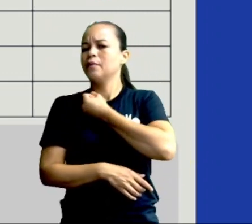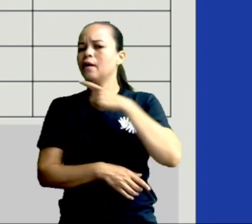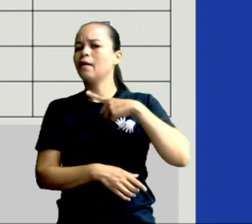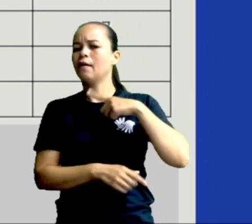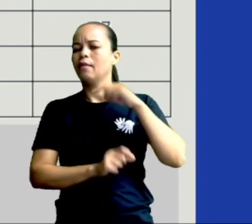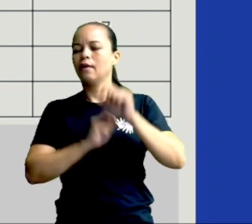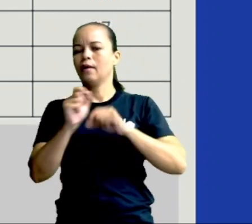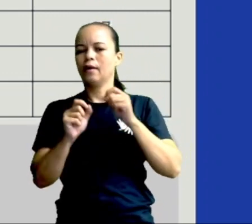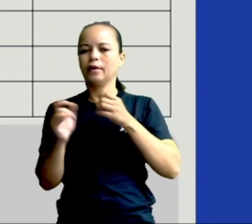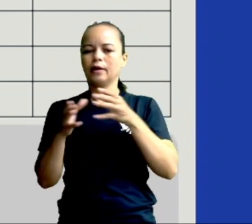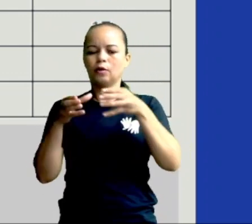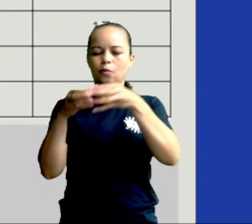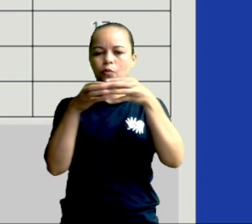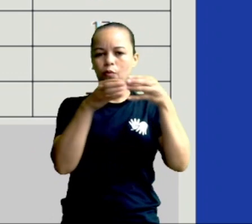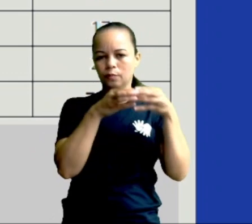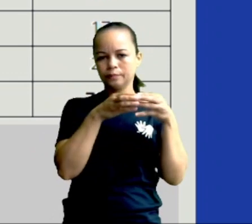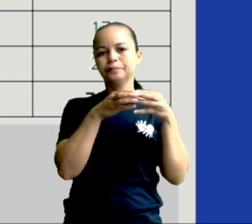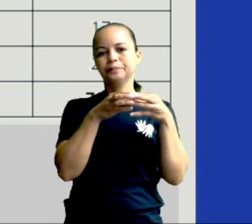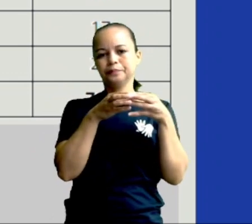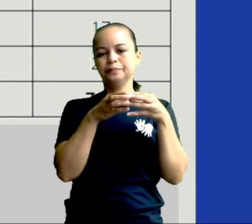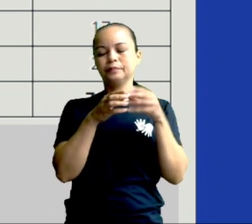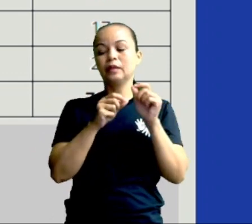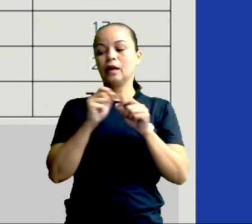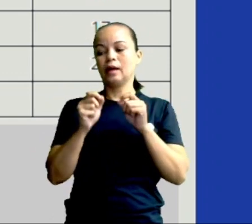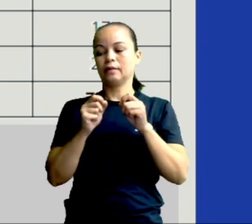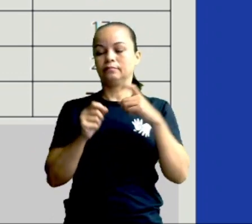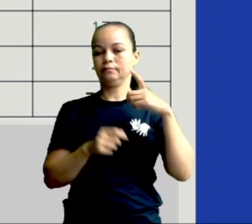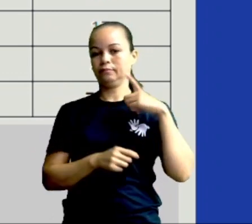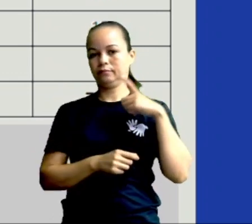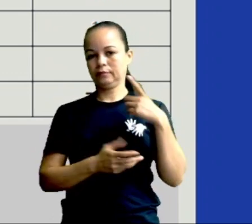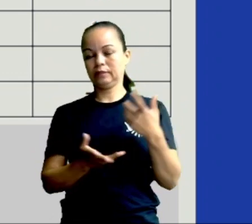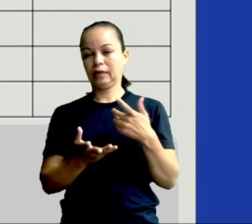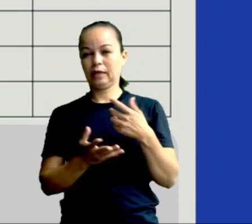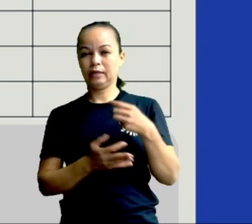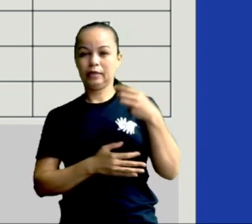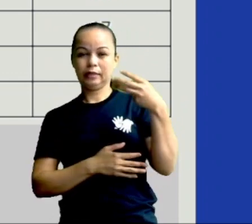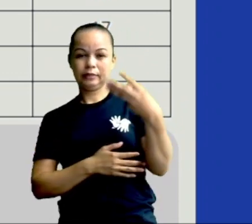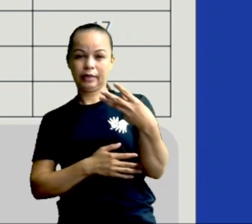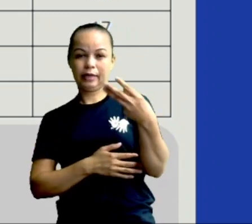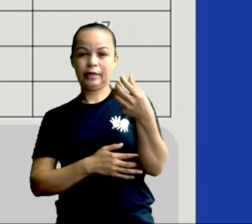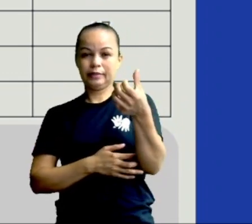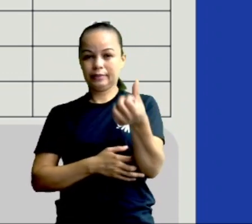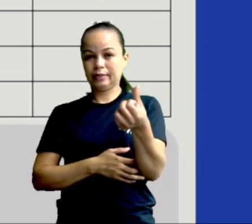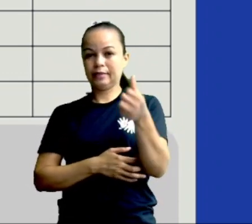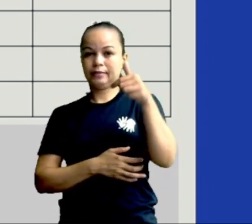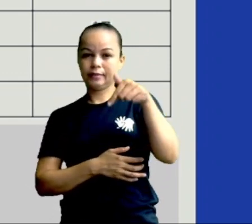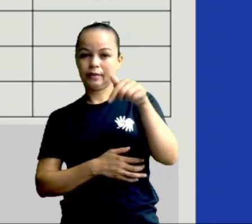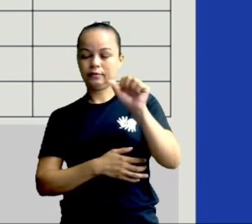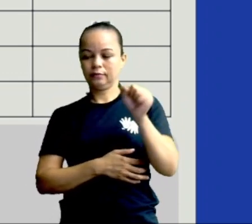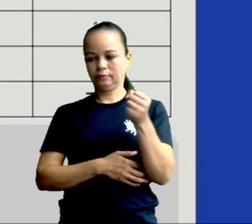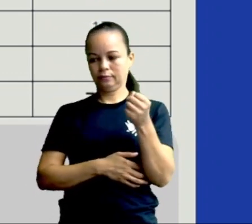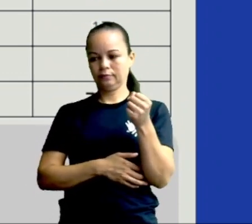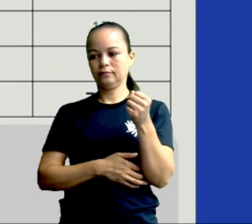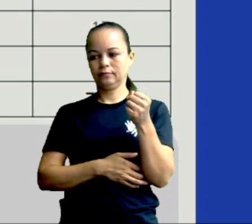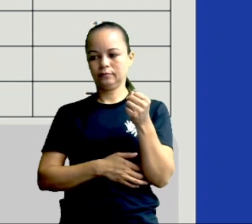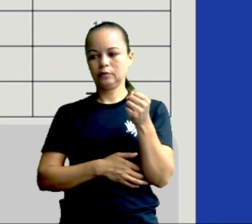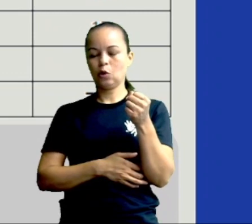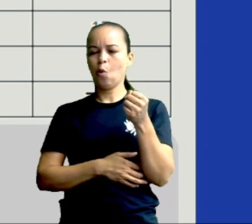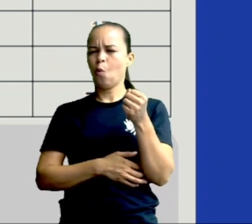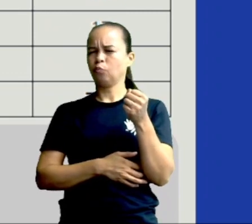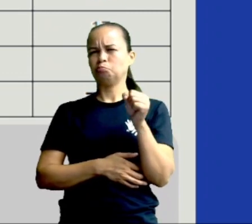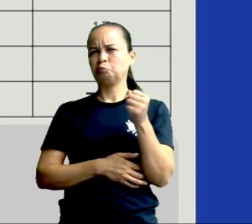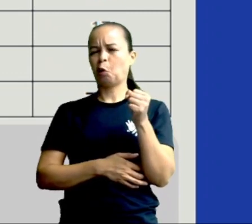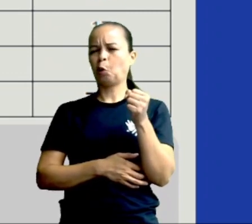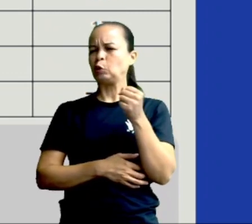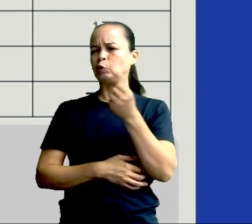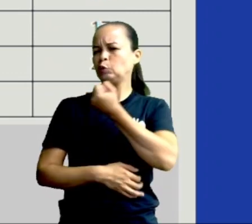cada conjunto de dados aí, né? A gente tem 3, 6, 7, 8. 8